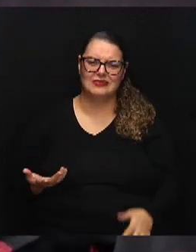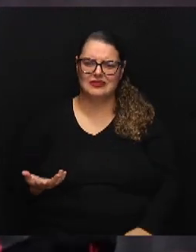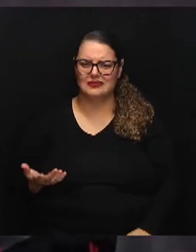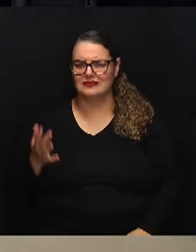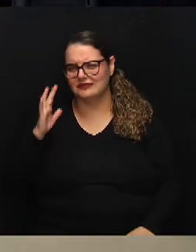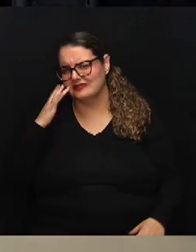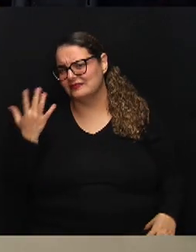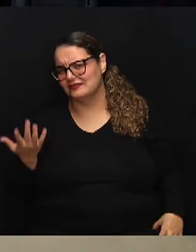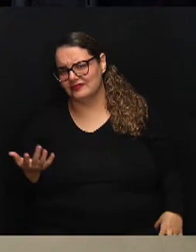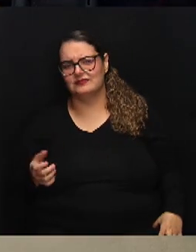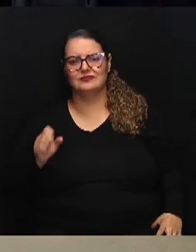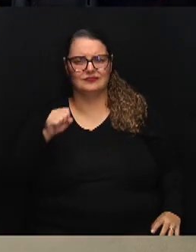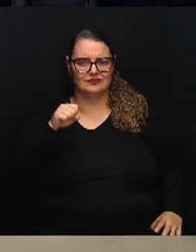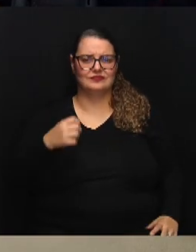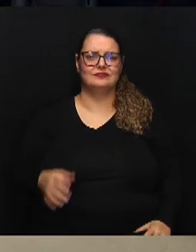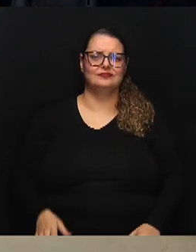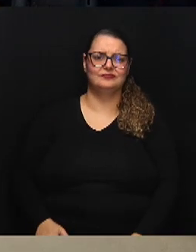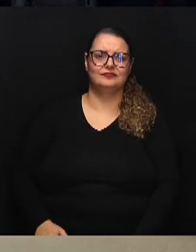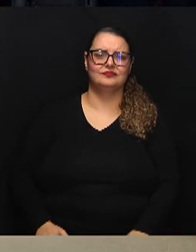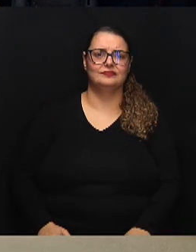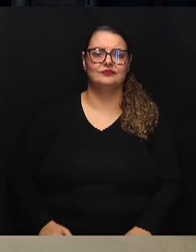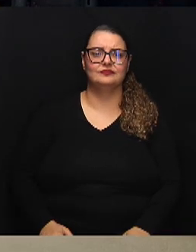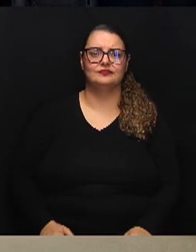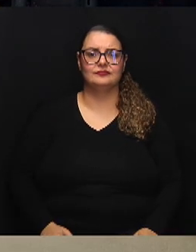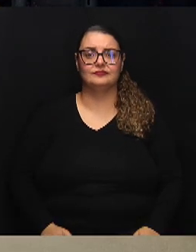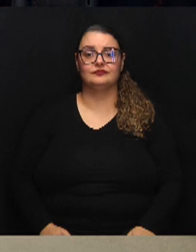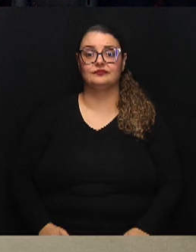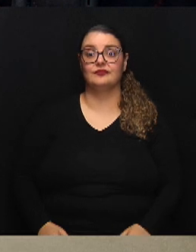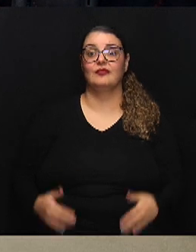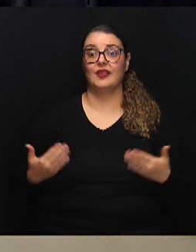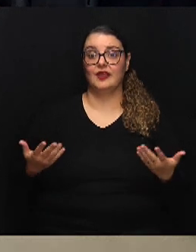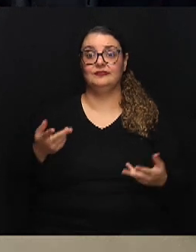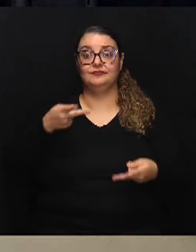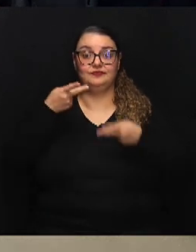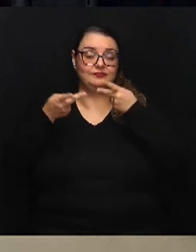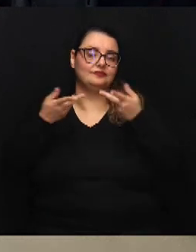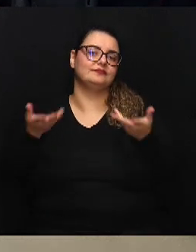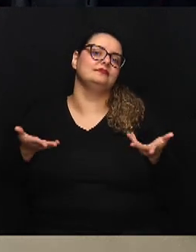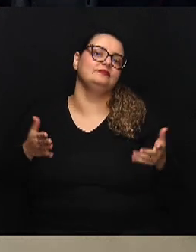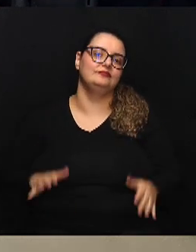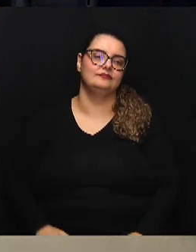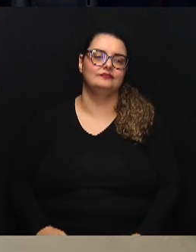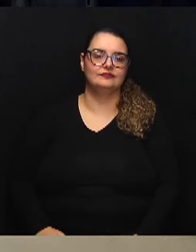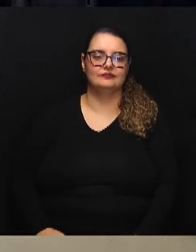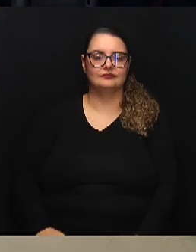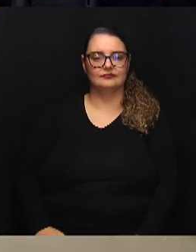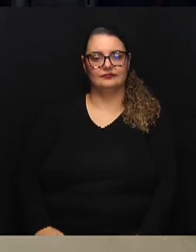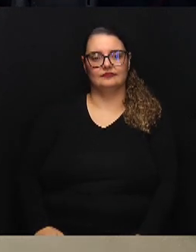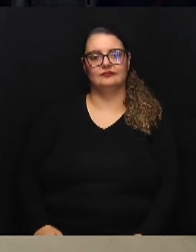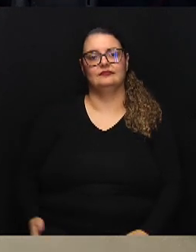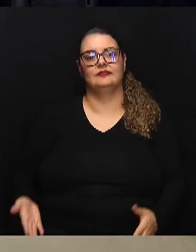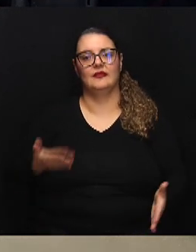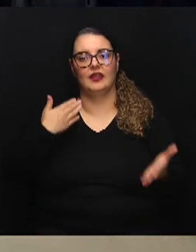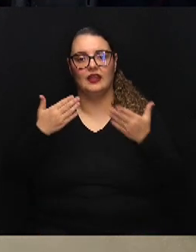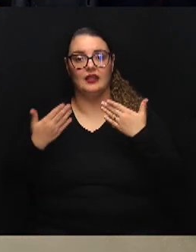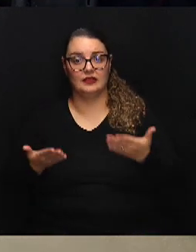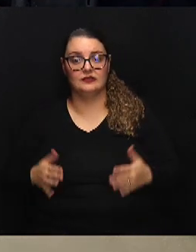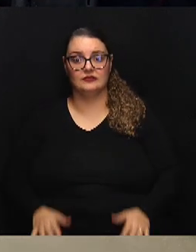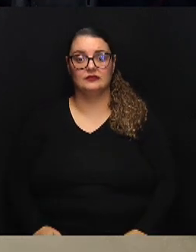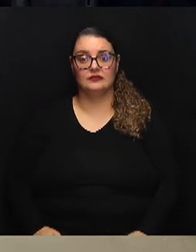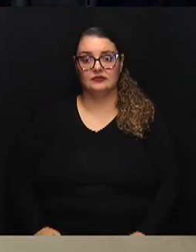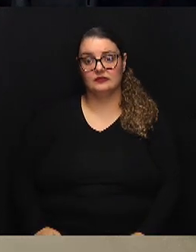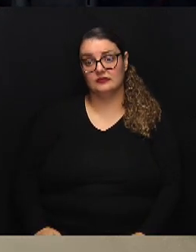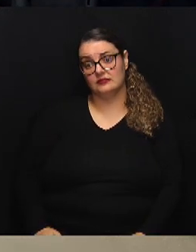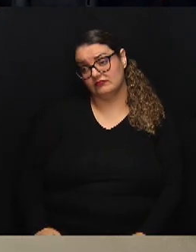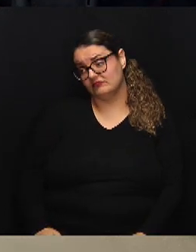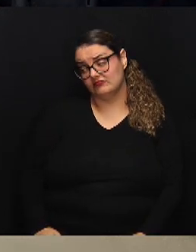né, Isabela? Vamos lá, Isabela, qual que é a sua pontuação sobre esse nosso bate-papo, né, dessa questão aí